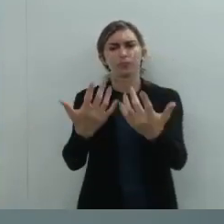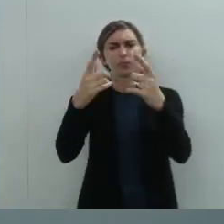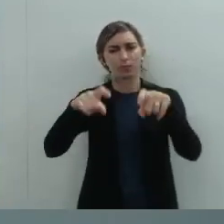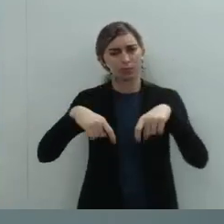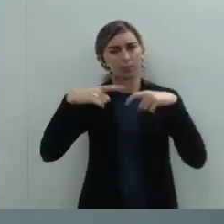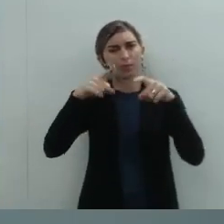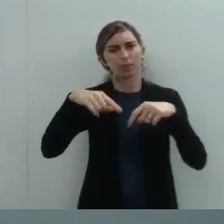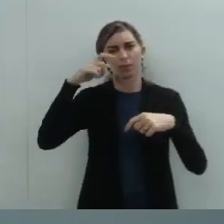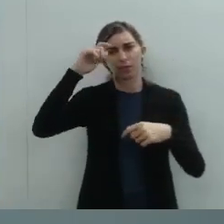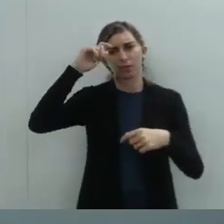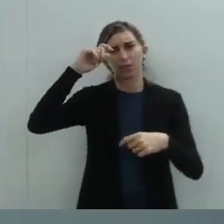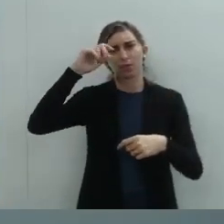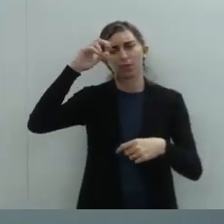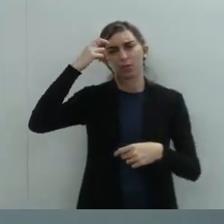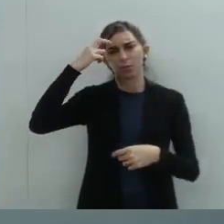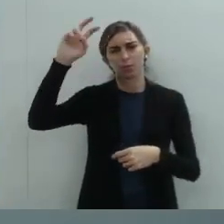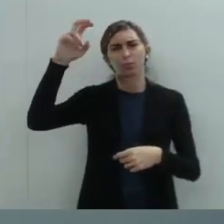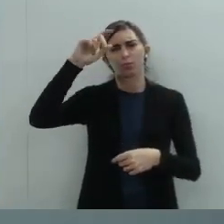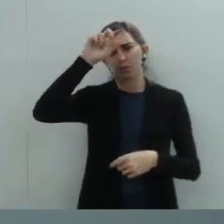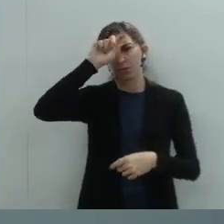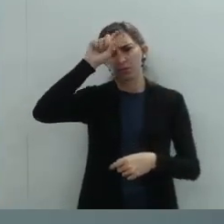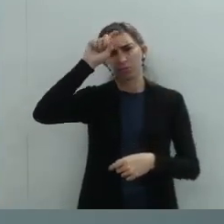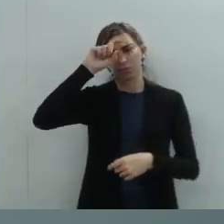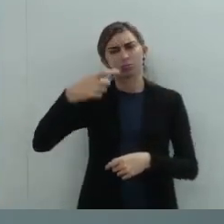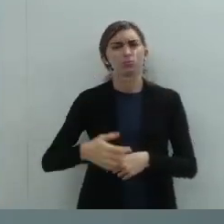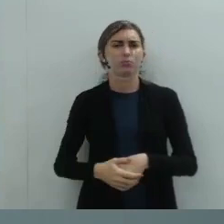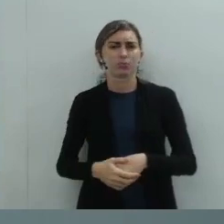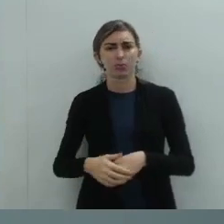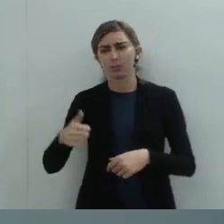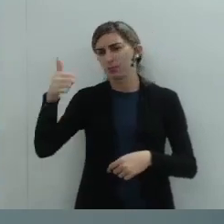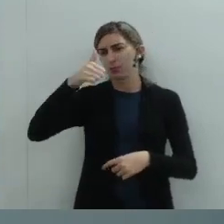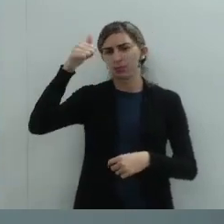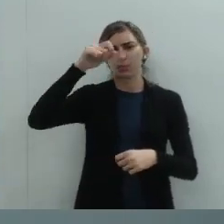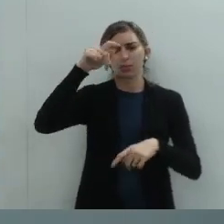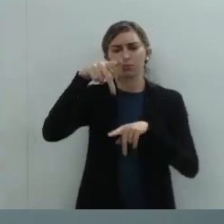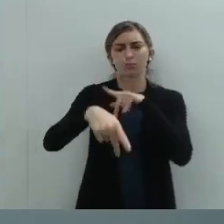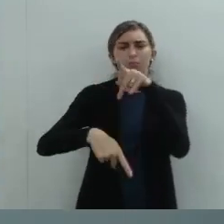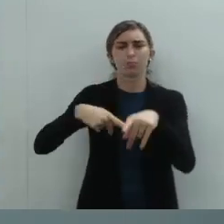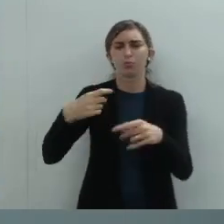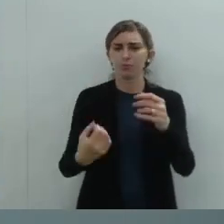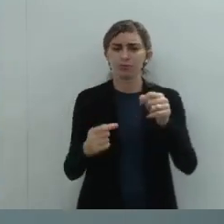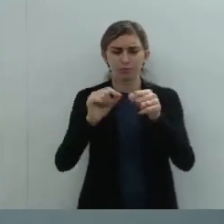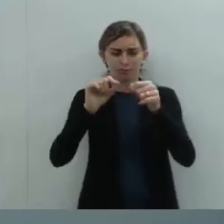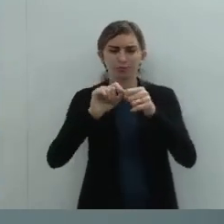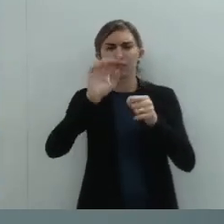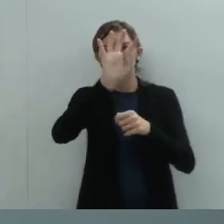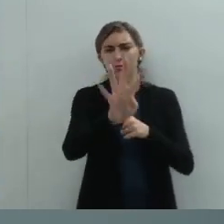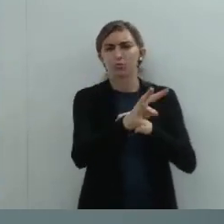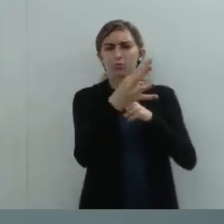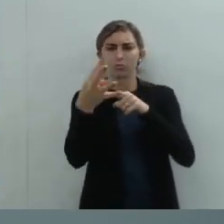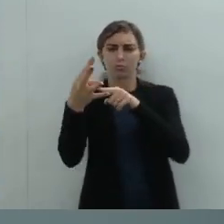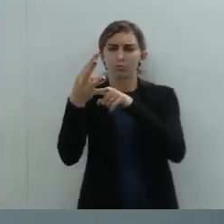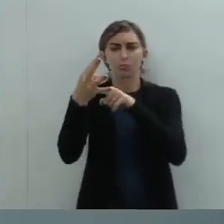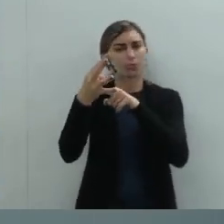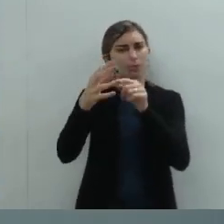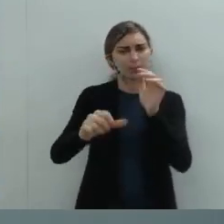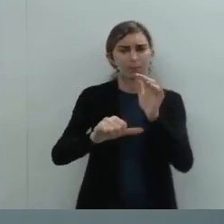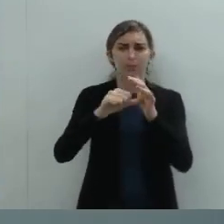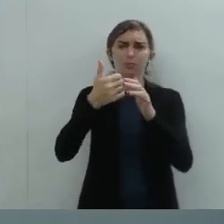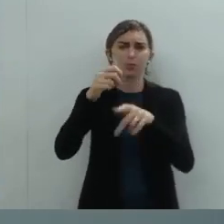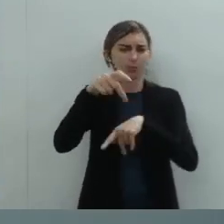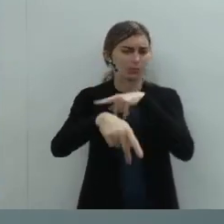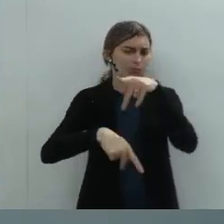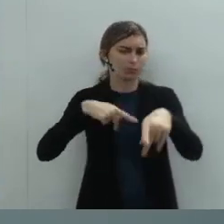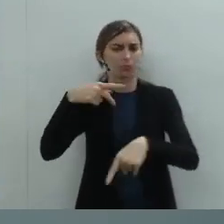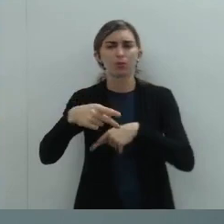cultura egípcia. O primeiro povo que construiu um calendário, um dos primeiros povos, melhor